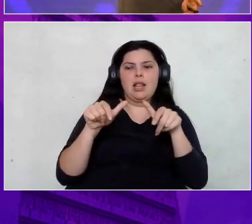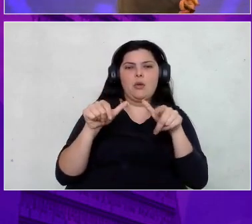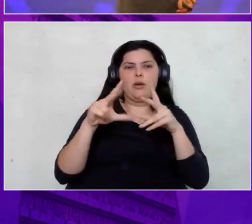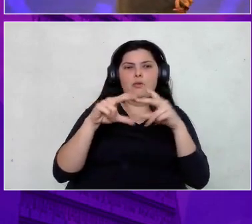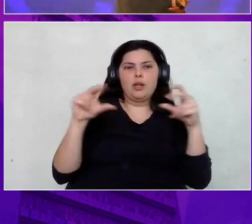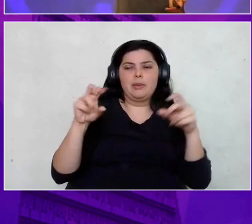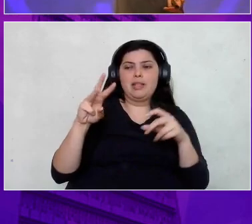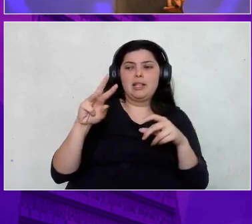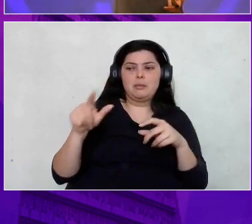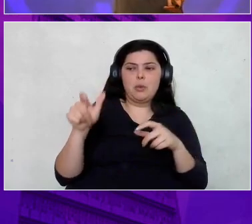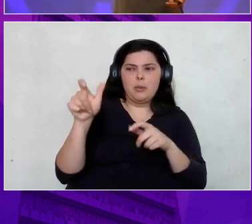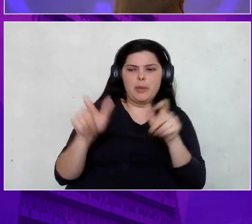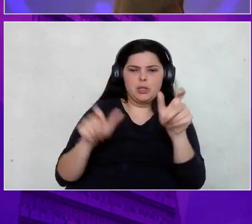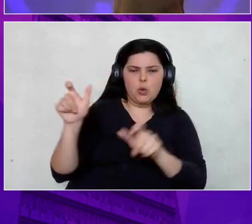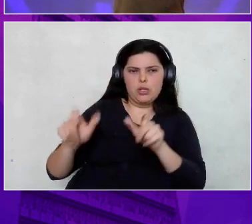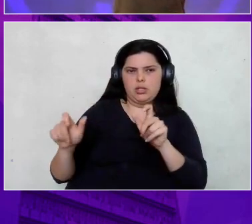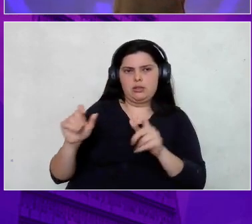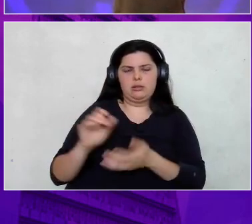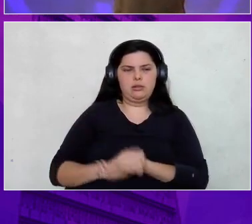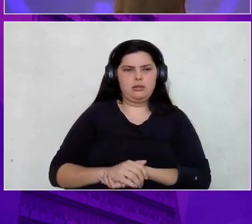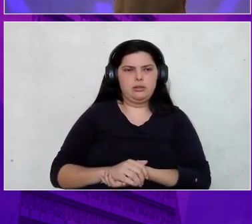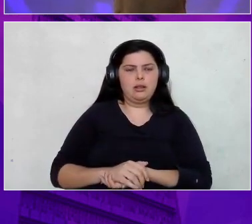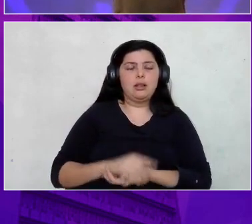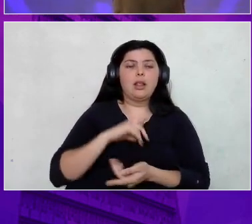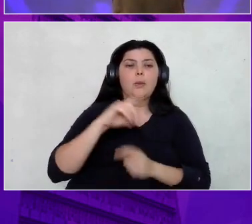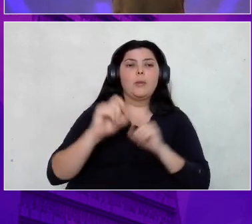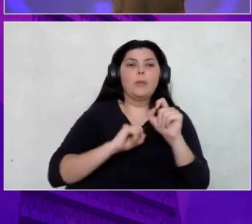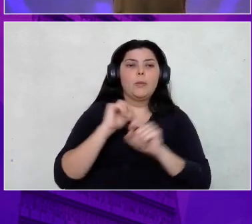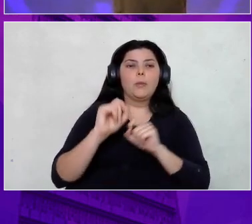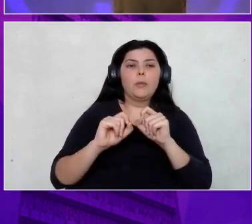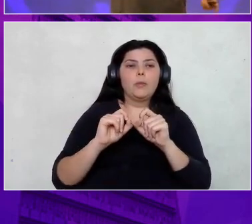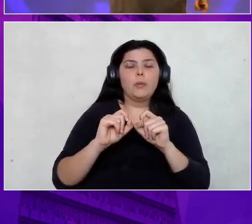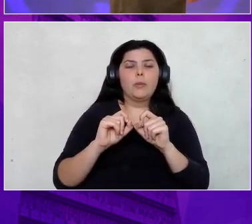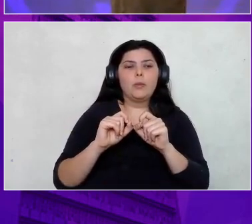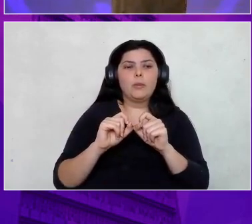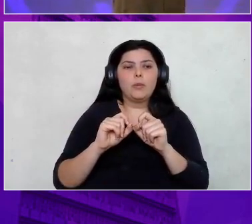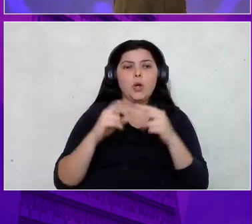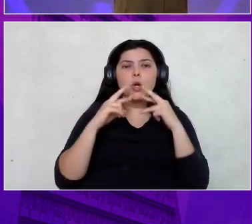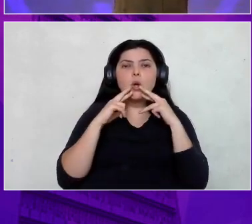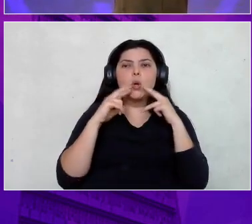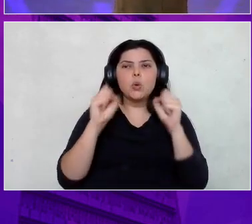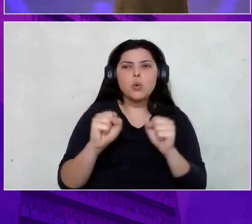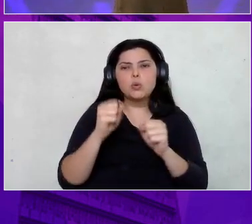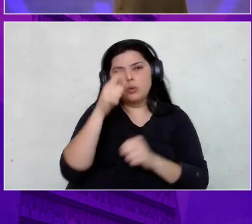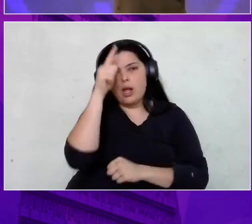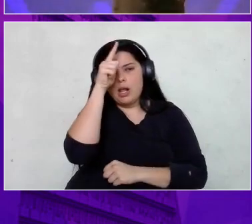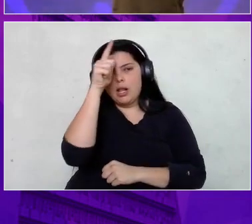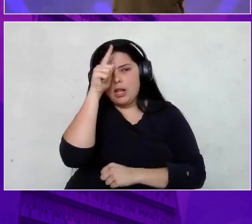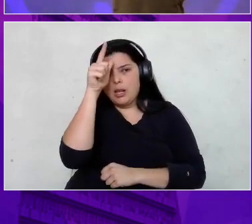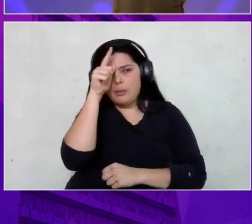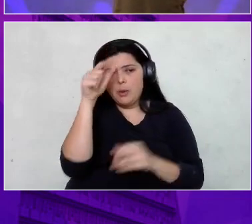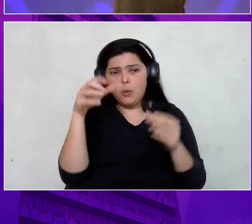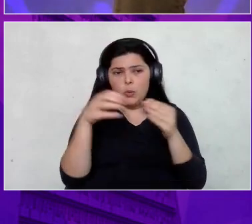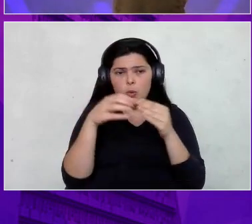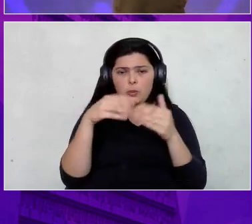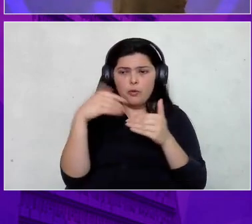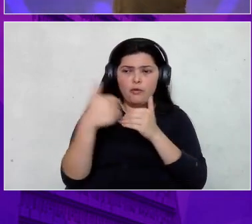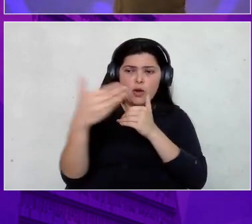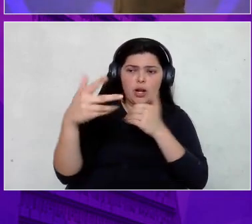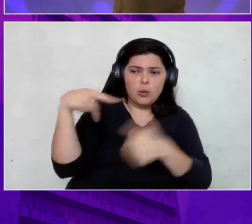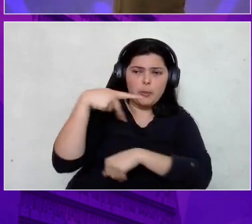habitantes. E lá tem o quê? Russos, alemães, galera internacional do